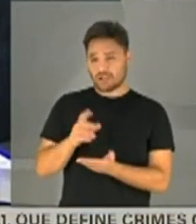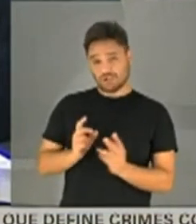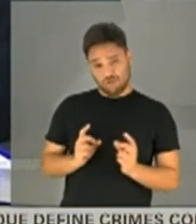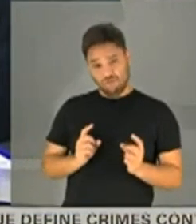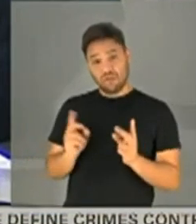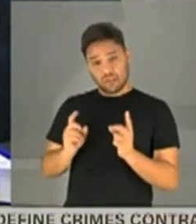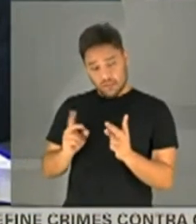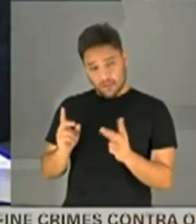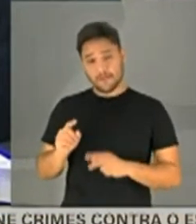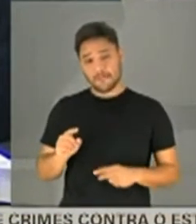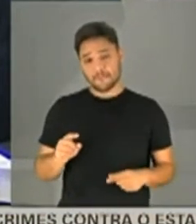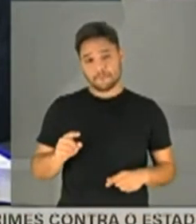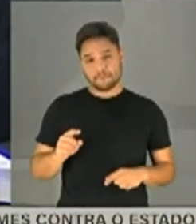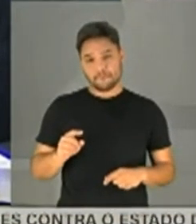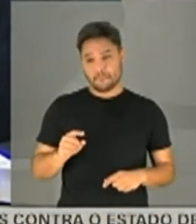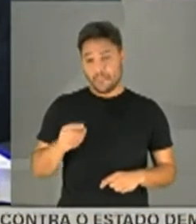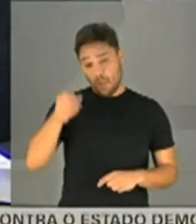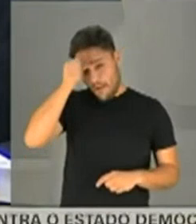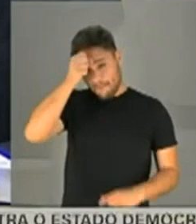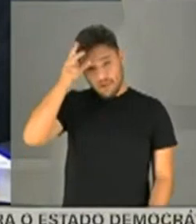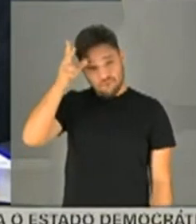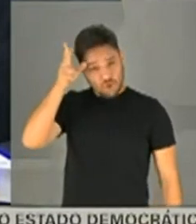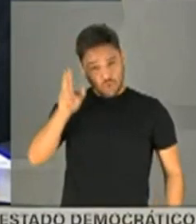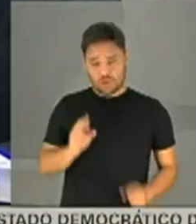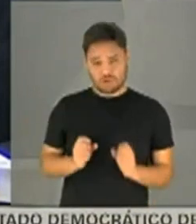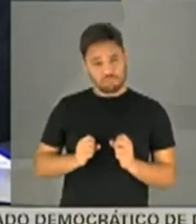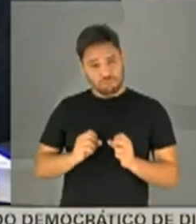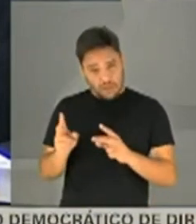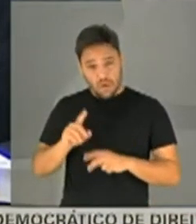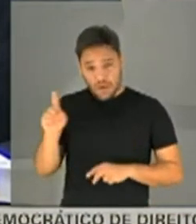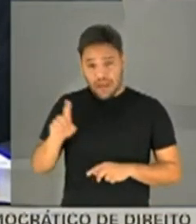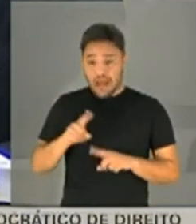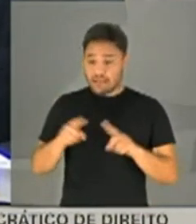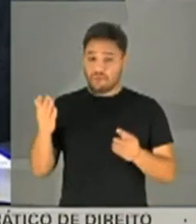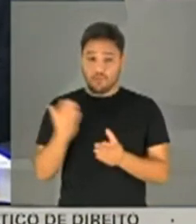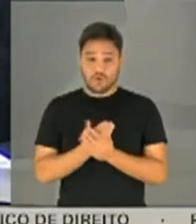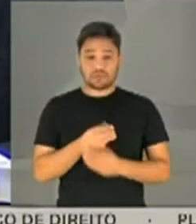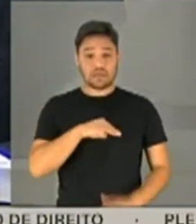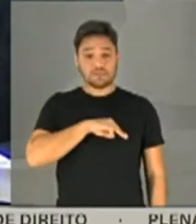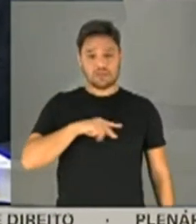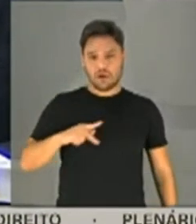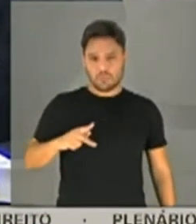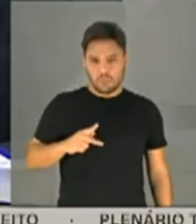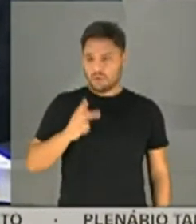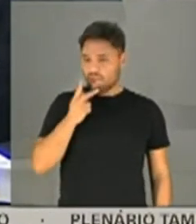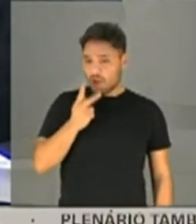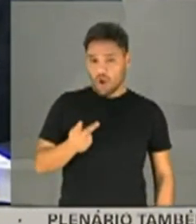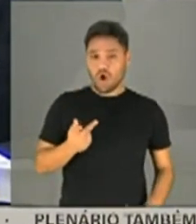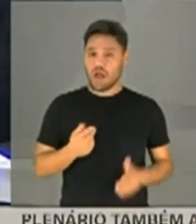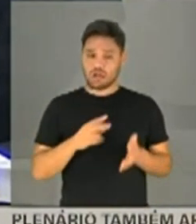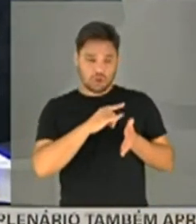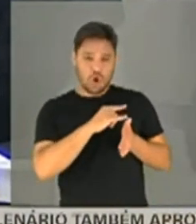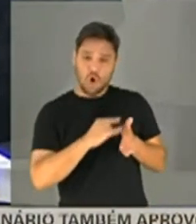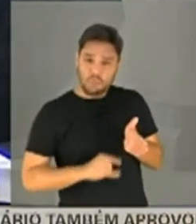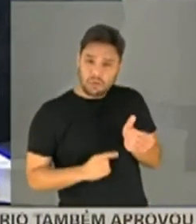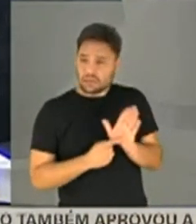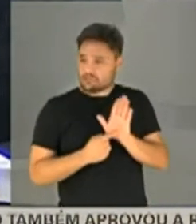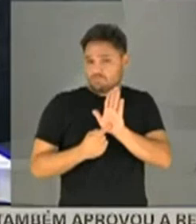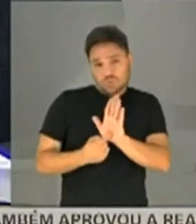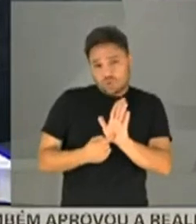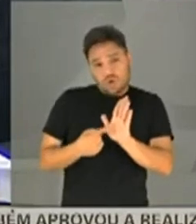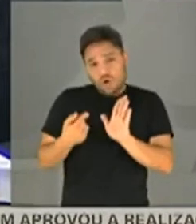vendemos, uma prefeitura, e houve uma ação do Ministério Público e depois nós entregamos a documentação mostrando que